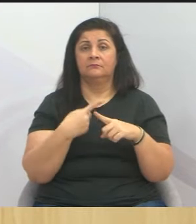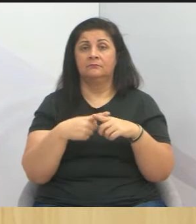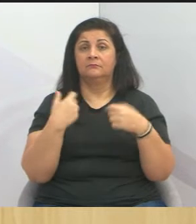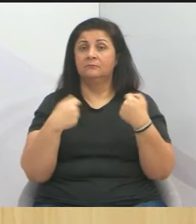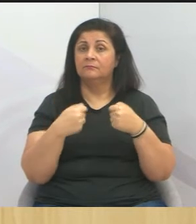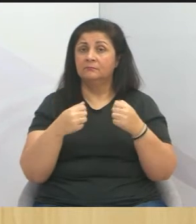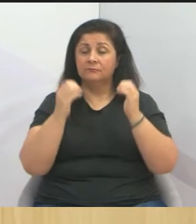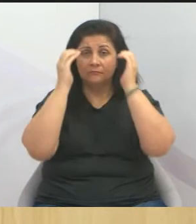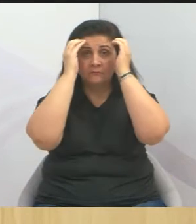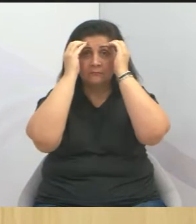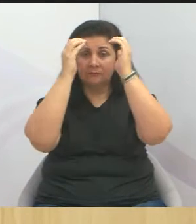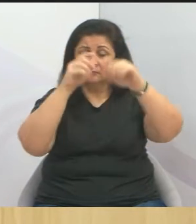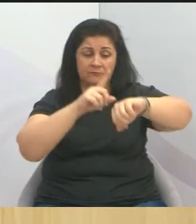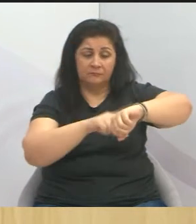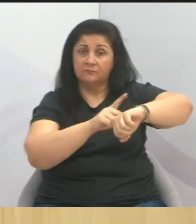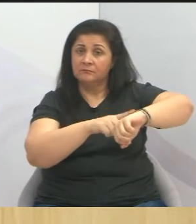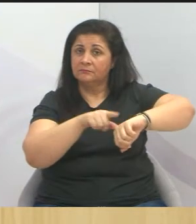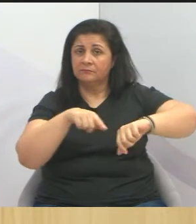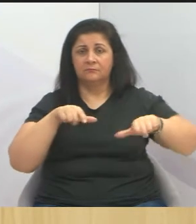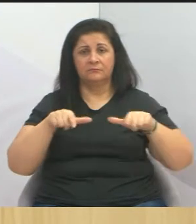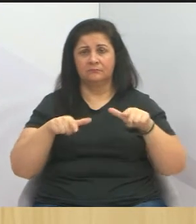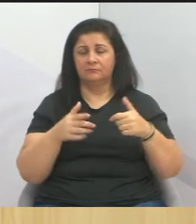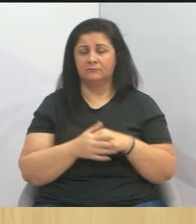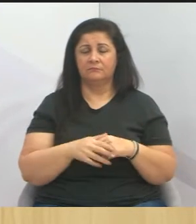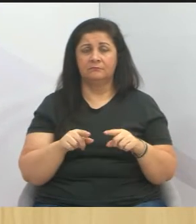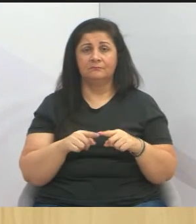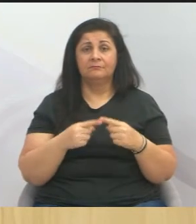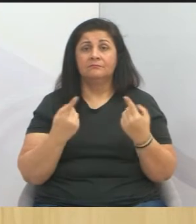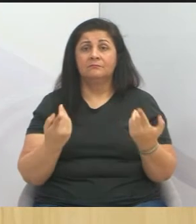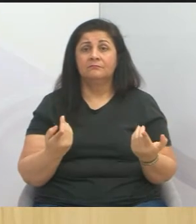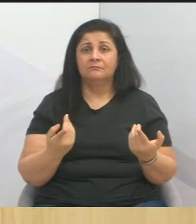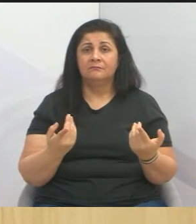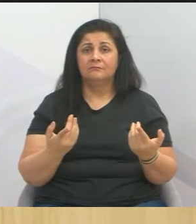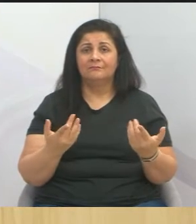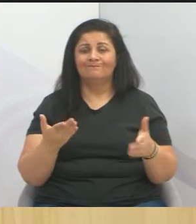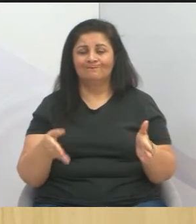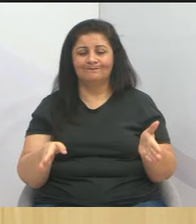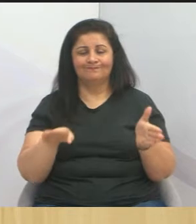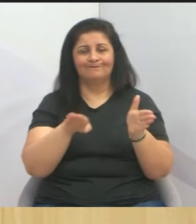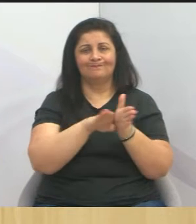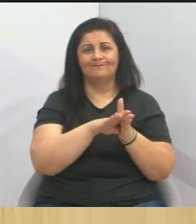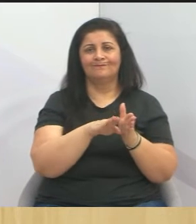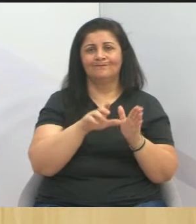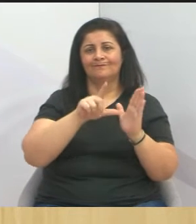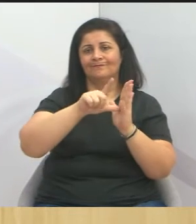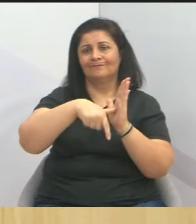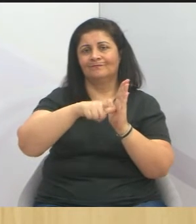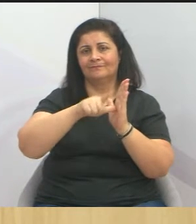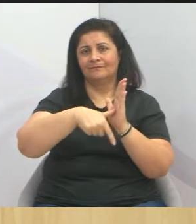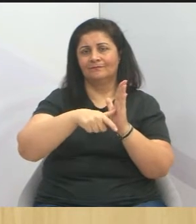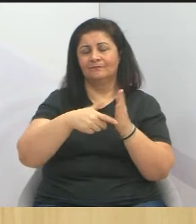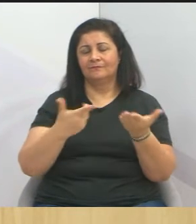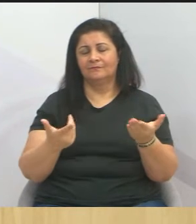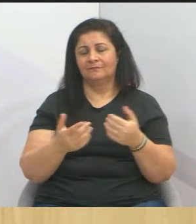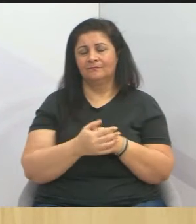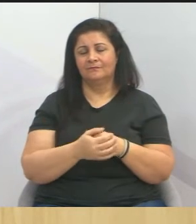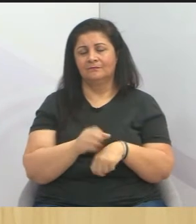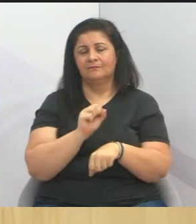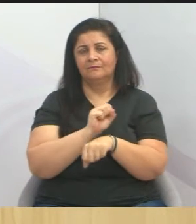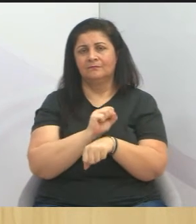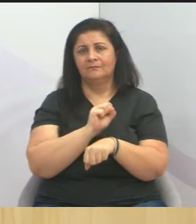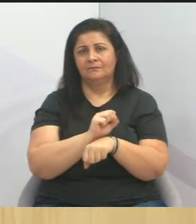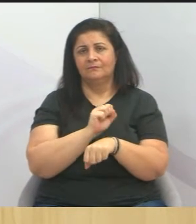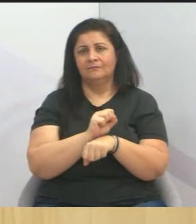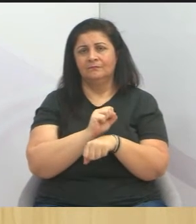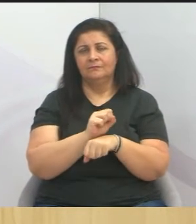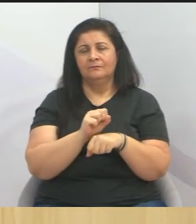cumprir seu horário normal de trabalho mas muitas vezes acabam chegando atrasado além de ter que esperar pelo